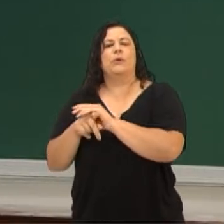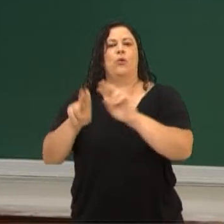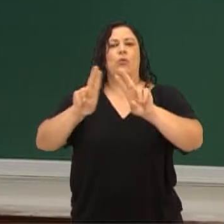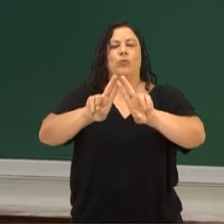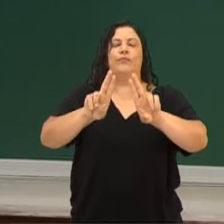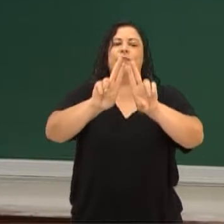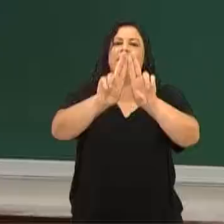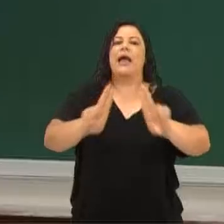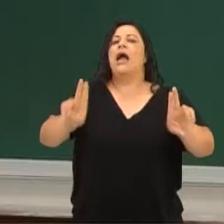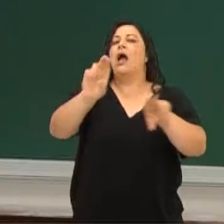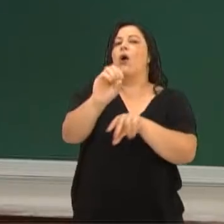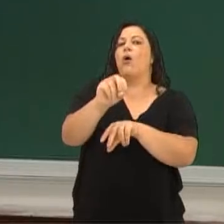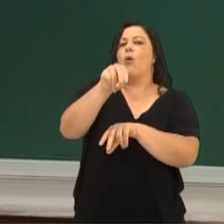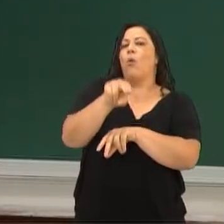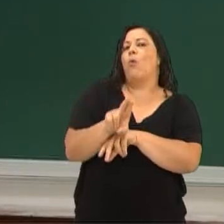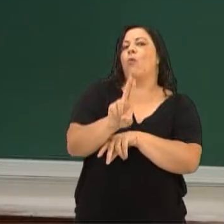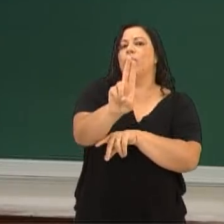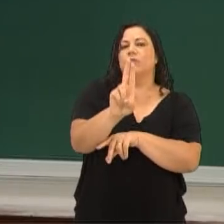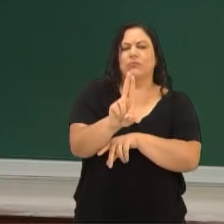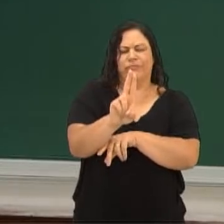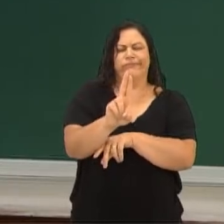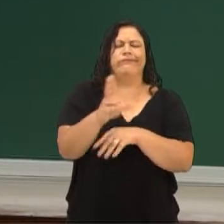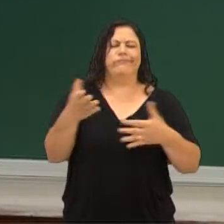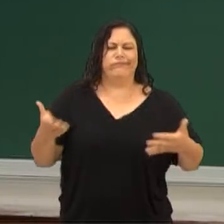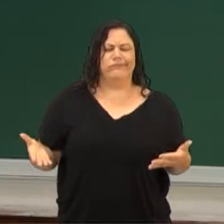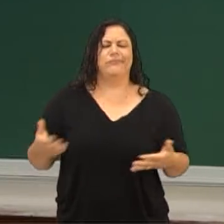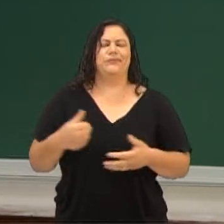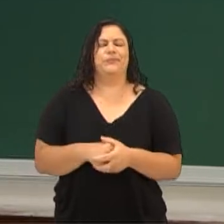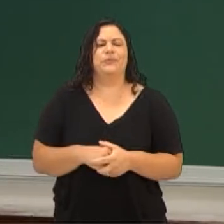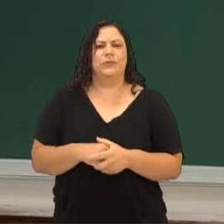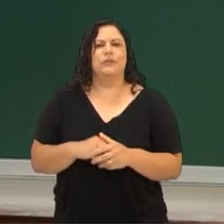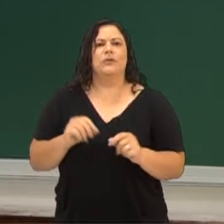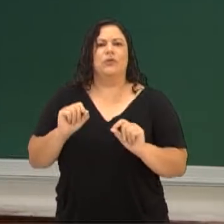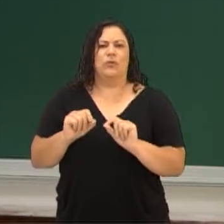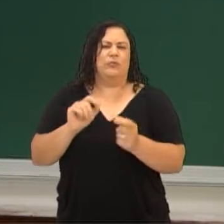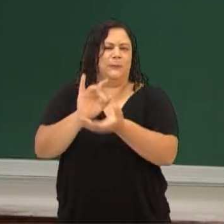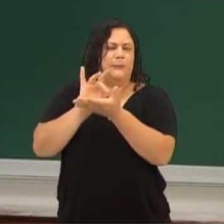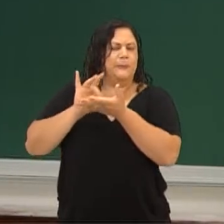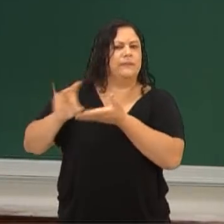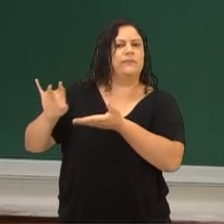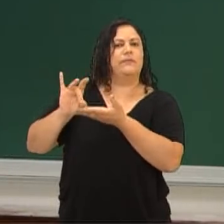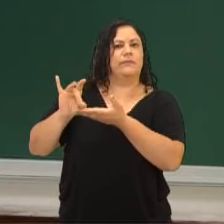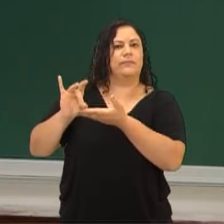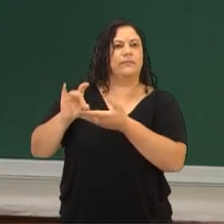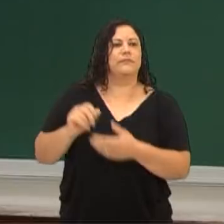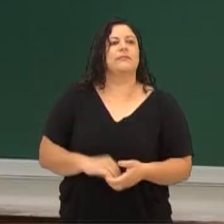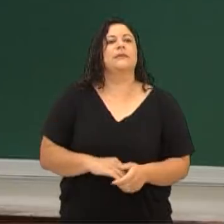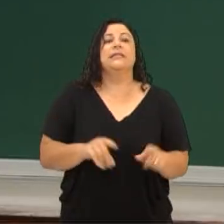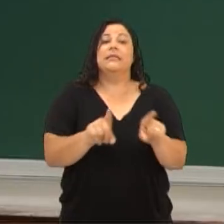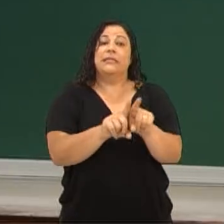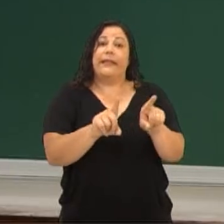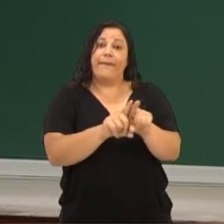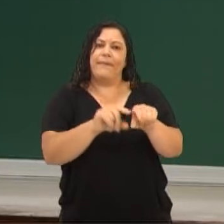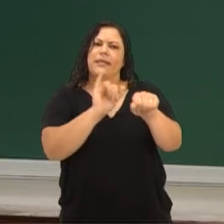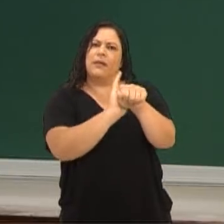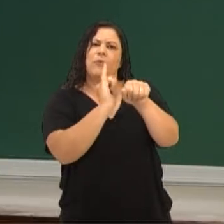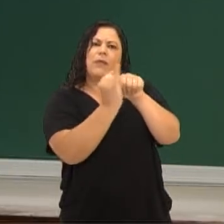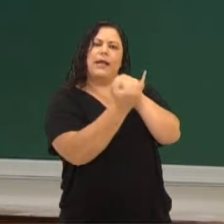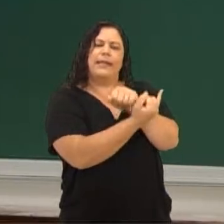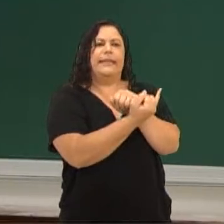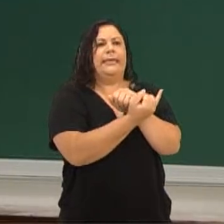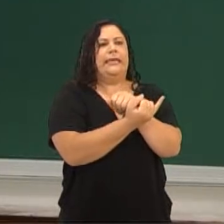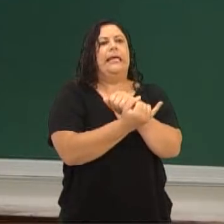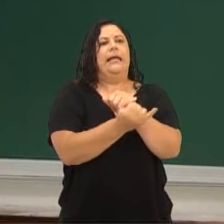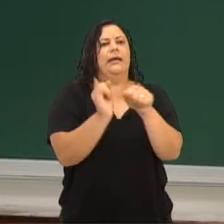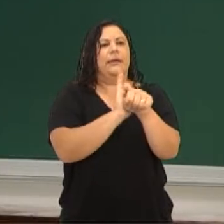entre China e Japão já é milenar, e excluir qualquer reconhecimento a Taiwan. A ilha de Taiwan, a ilha tecnológica,